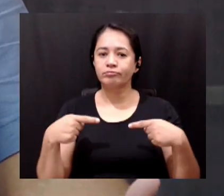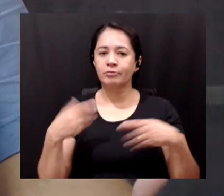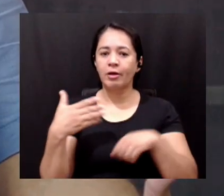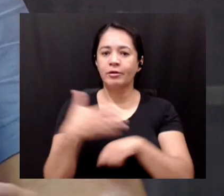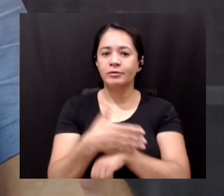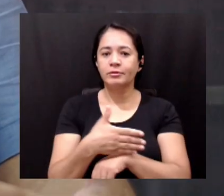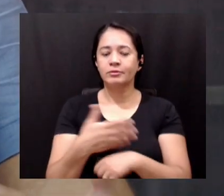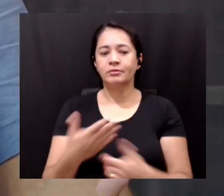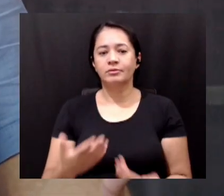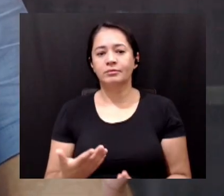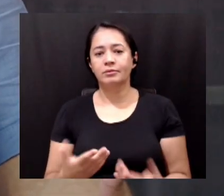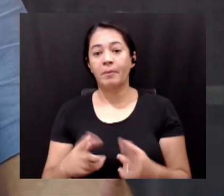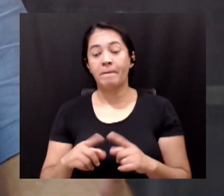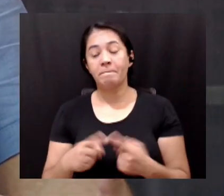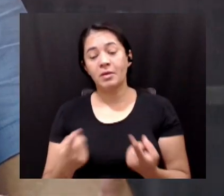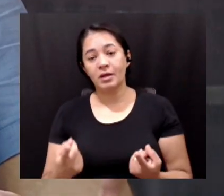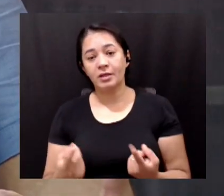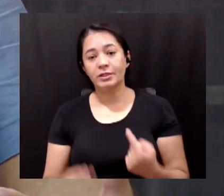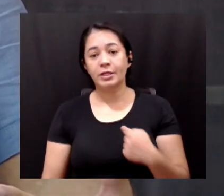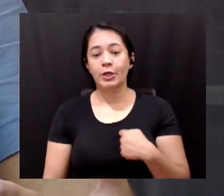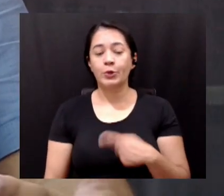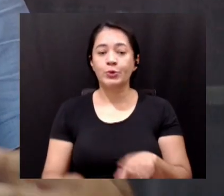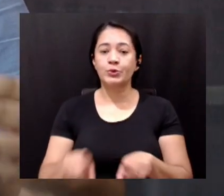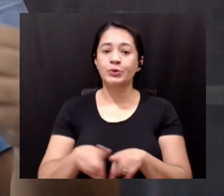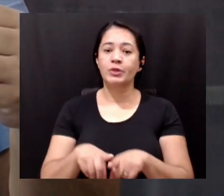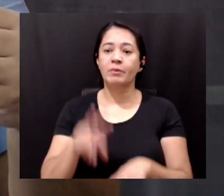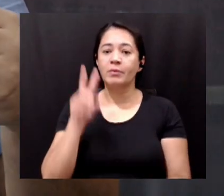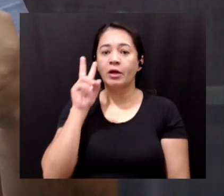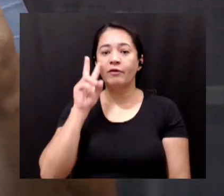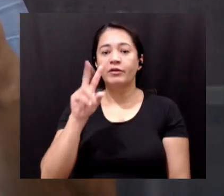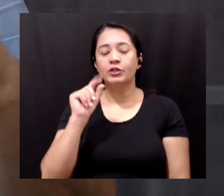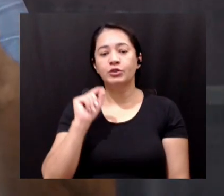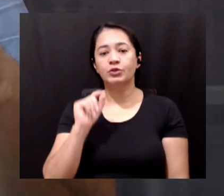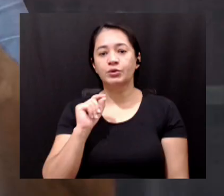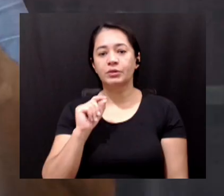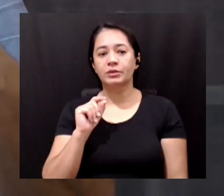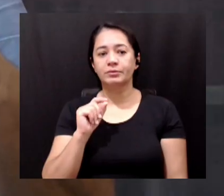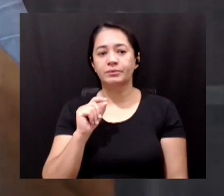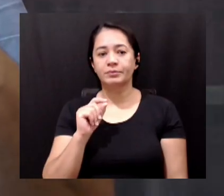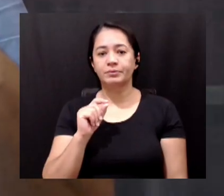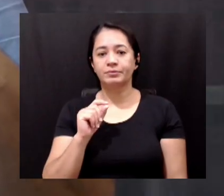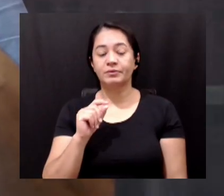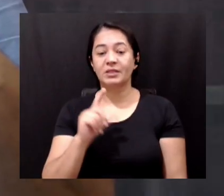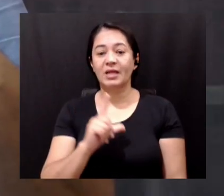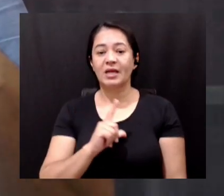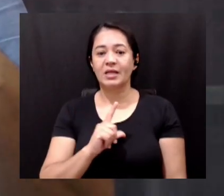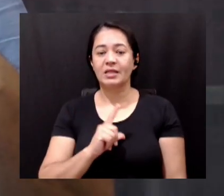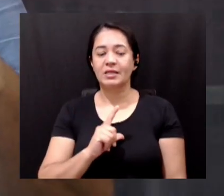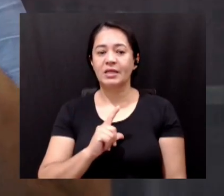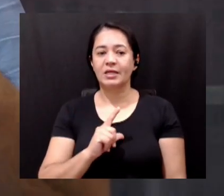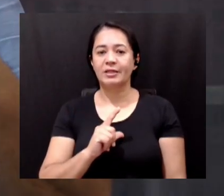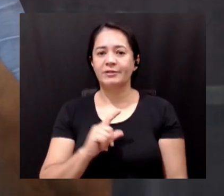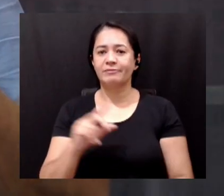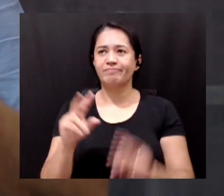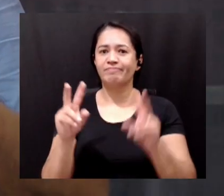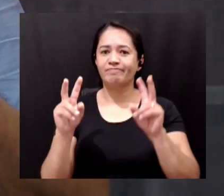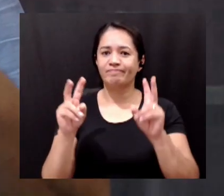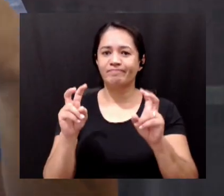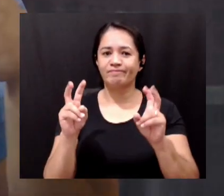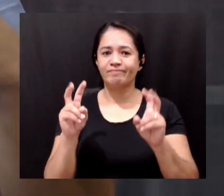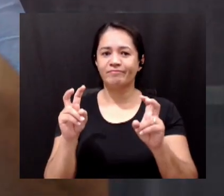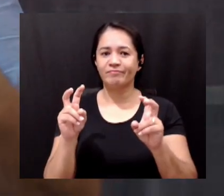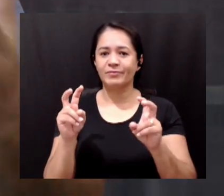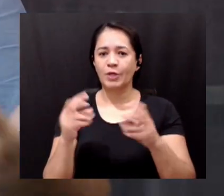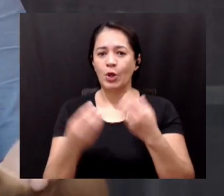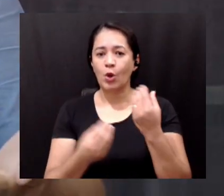lado, eu também vejo que, né, existe as questões de como essa